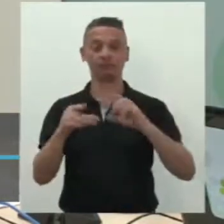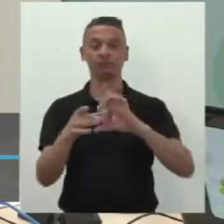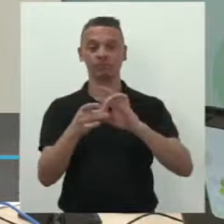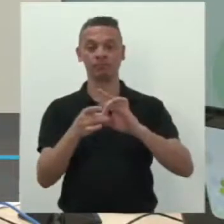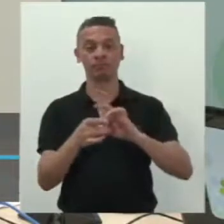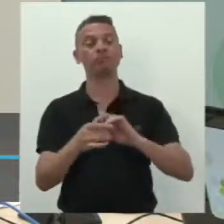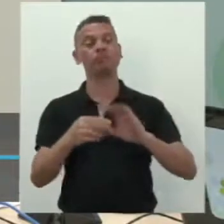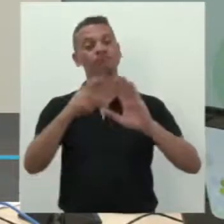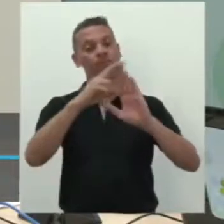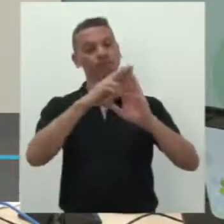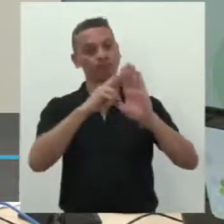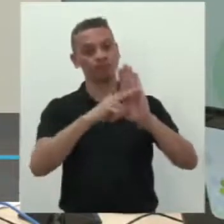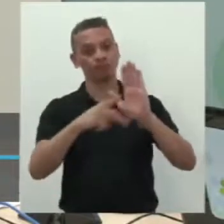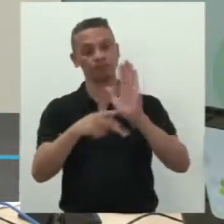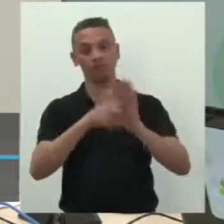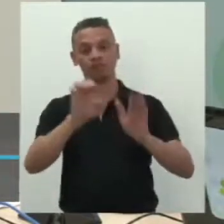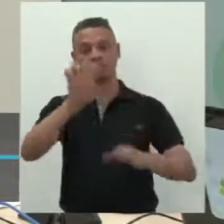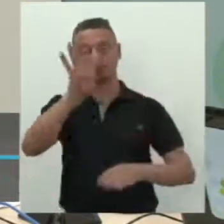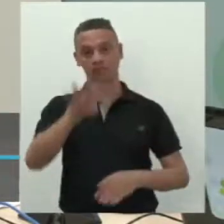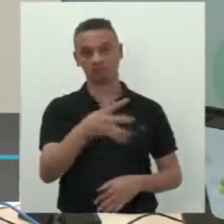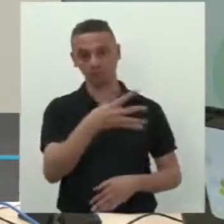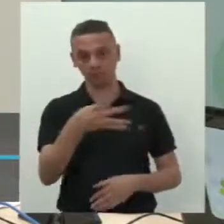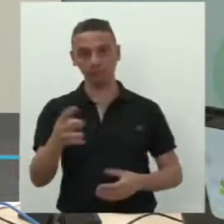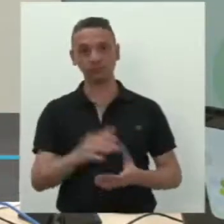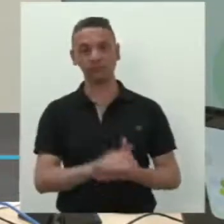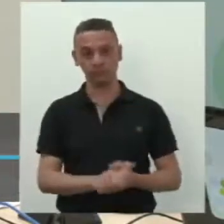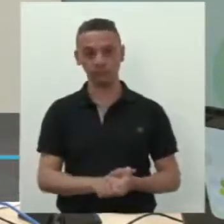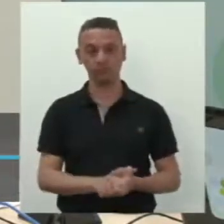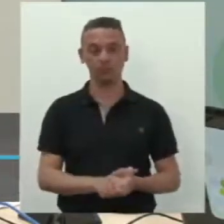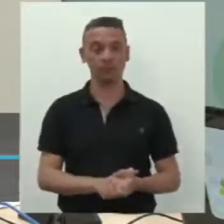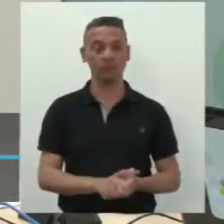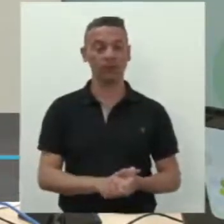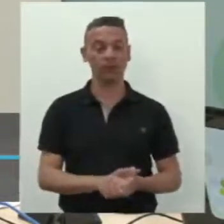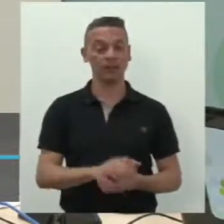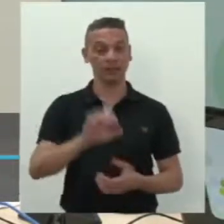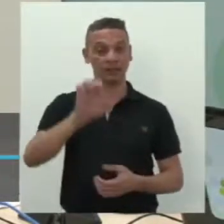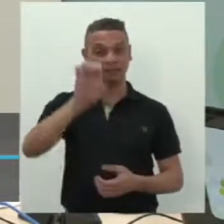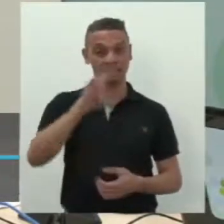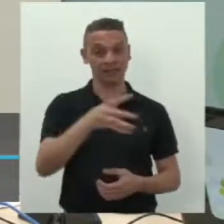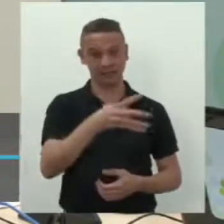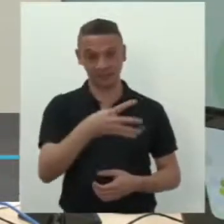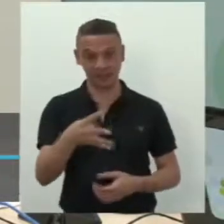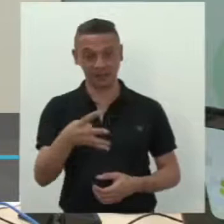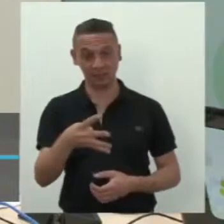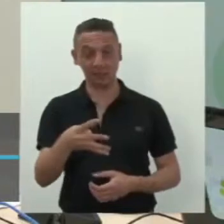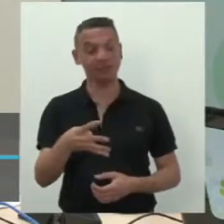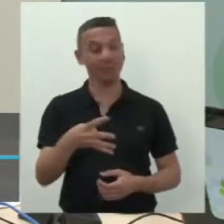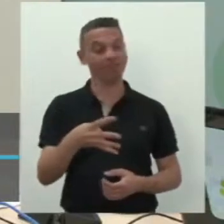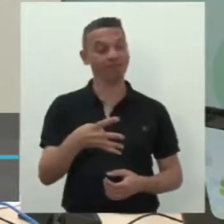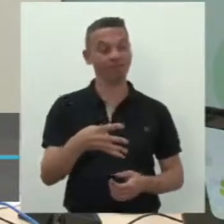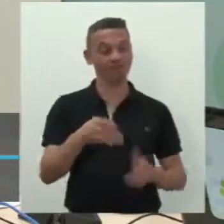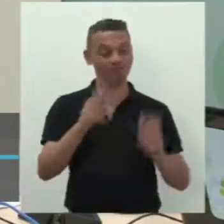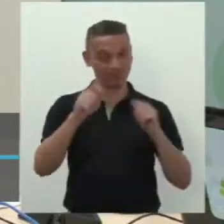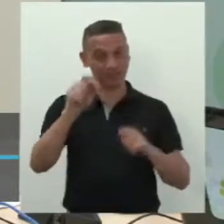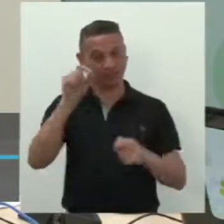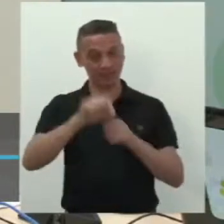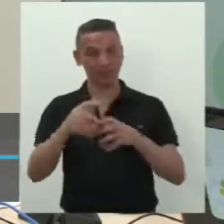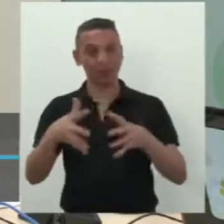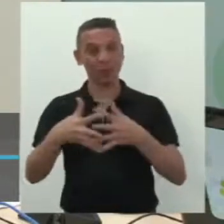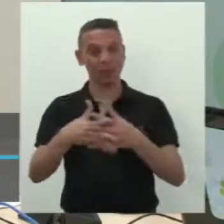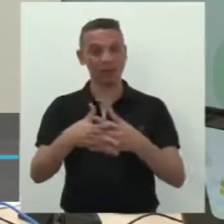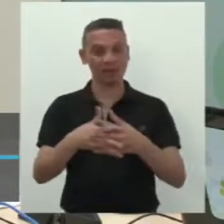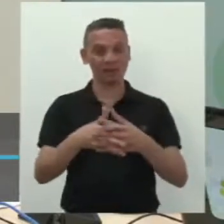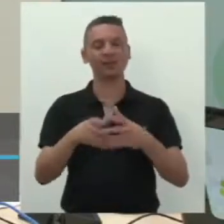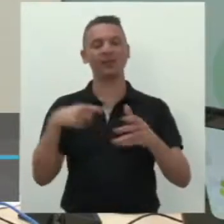regra básica do Excel. Lembra lá, o Excel ele é complexo, ele não é complicado, né? O complexo geralmente ele é regido